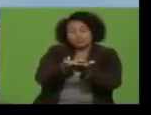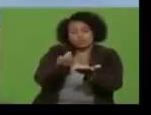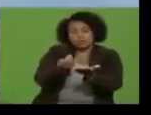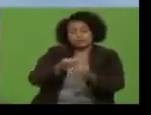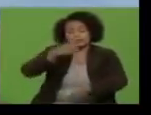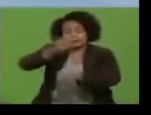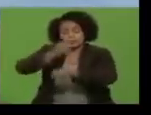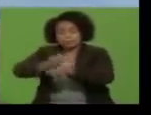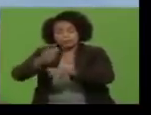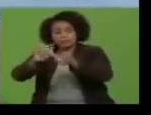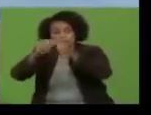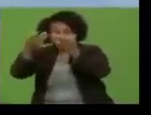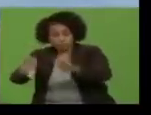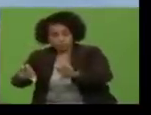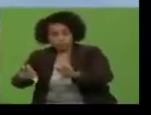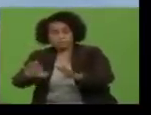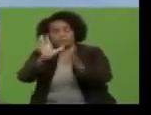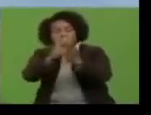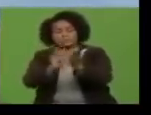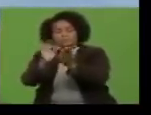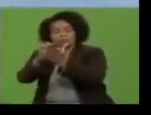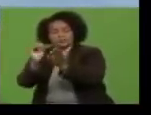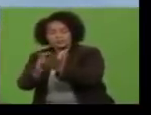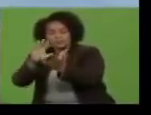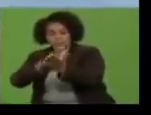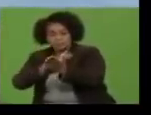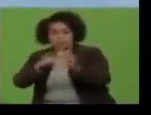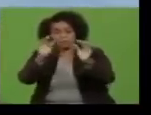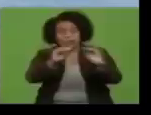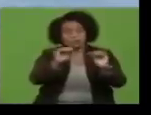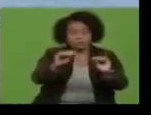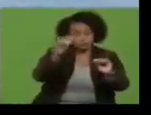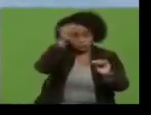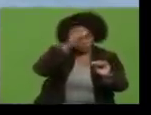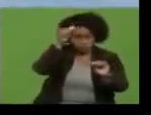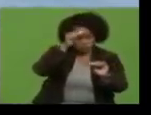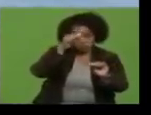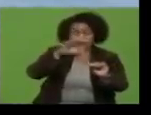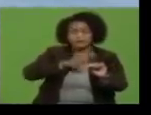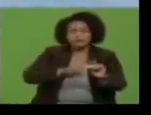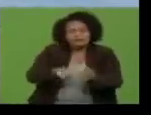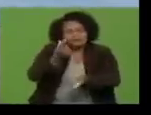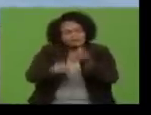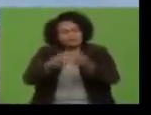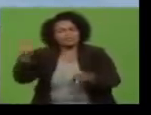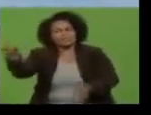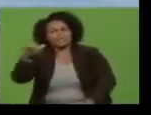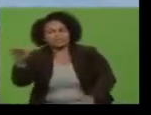dos resultados que já temos, incluindo o ensino superior, existem áreas que não estão prontas. Esses poderão começar